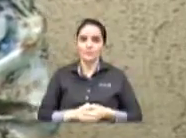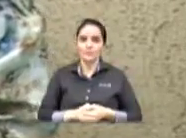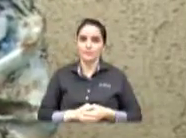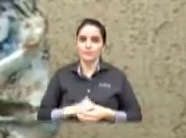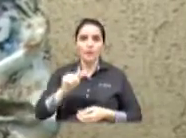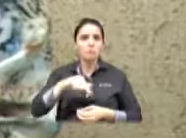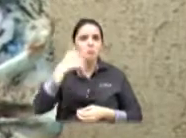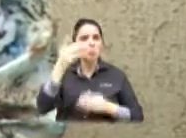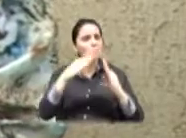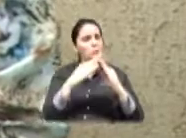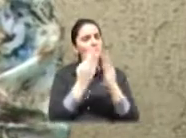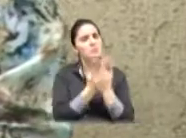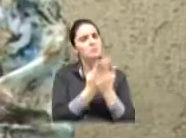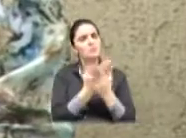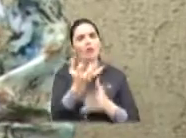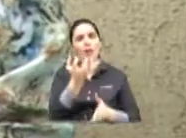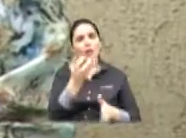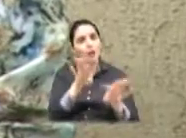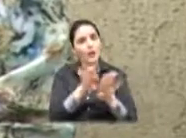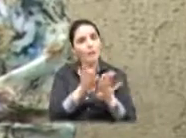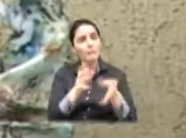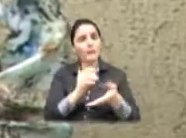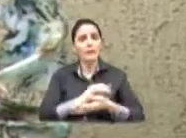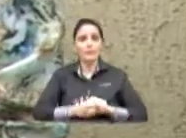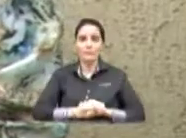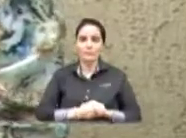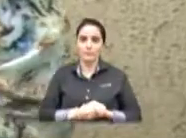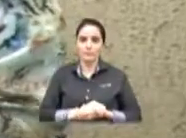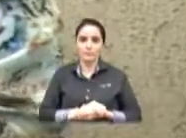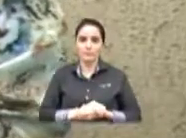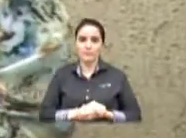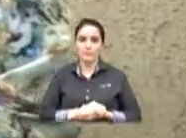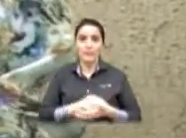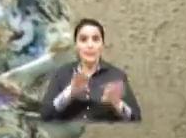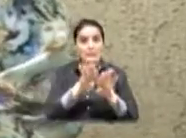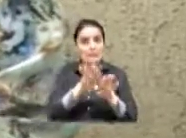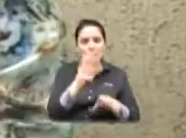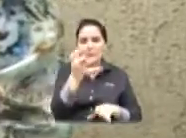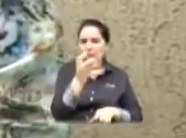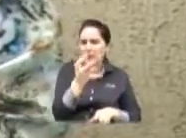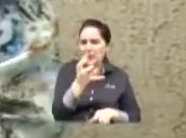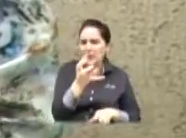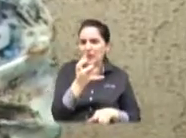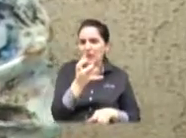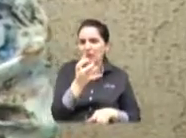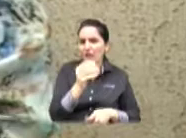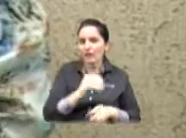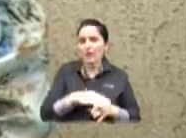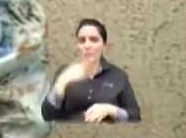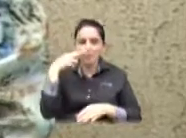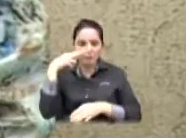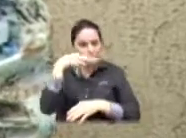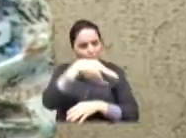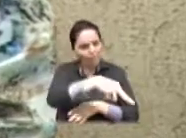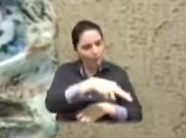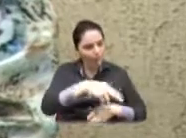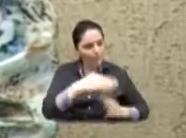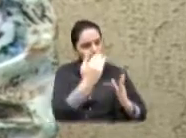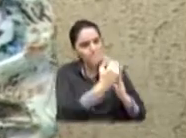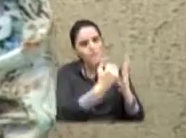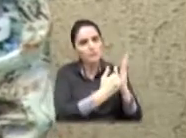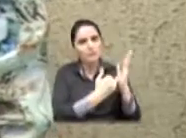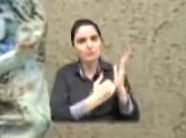escolas que se interessa em e queiram ver esse outro projeto acontecendo dentro da sua